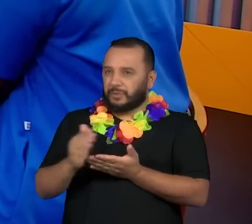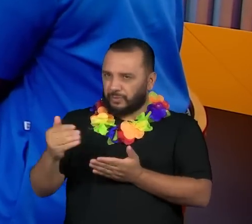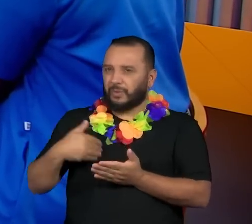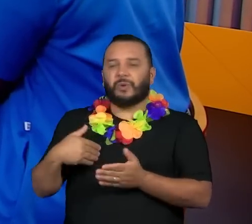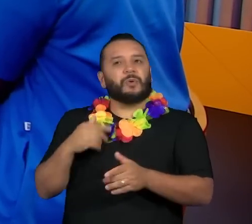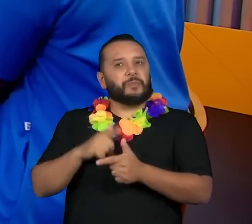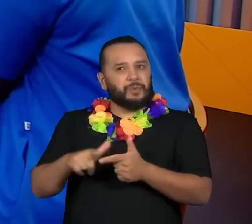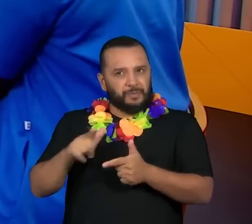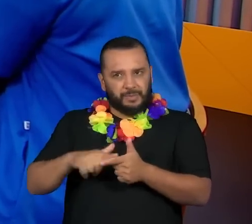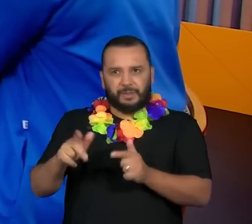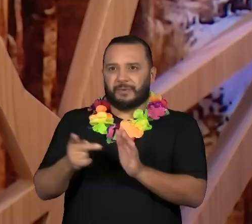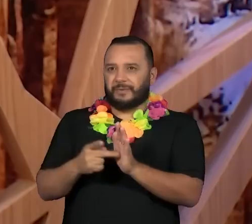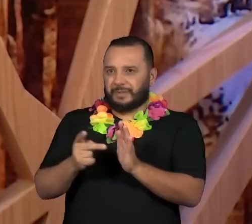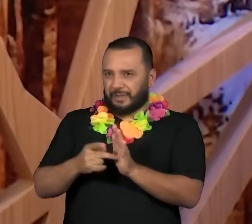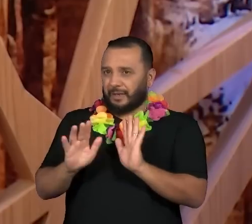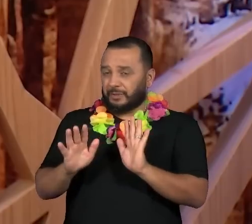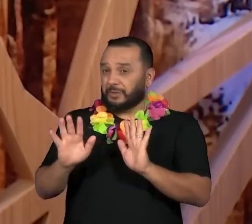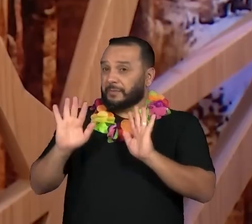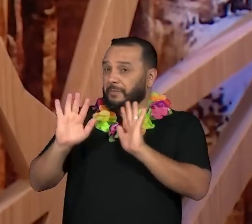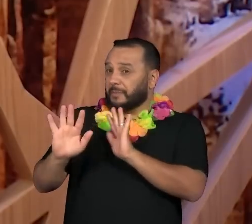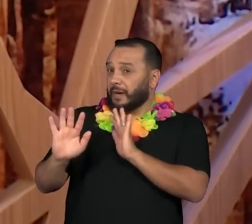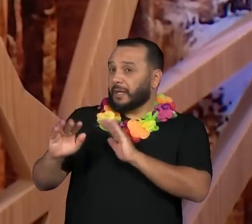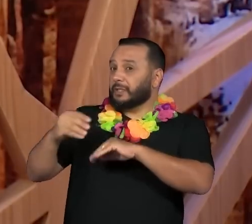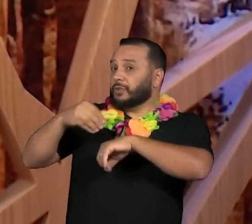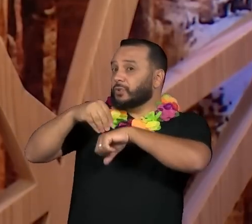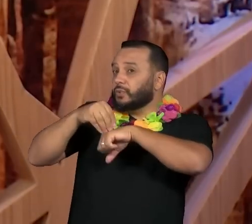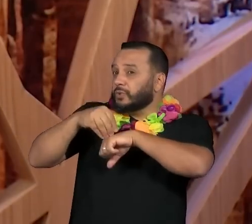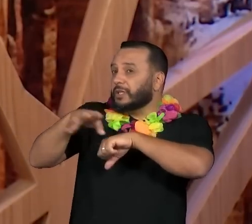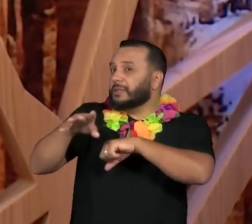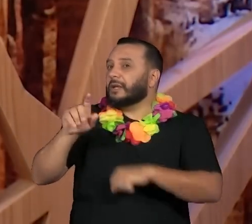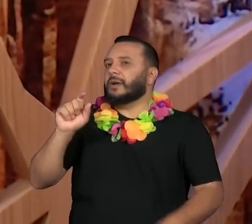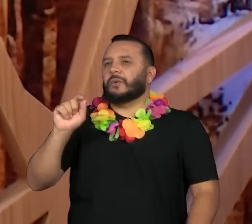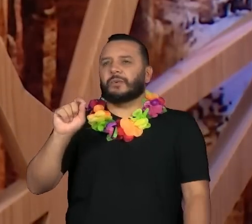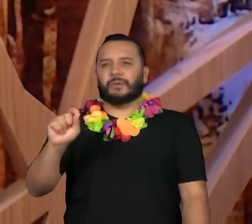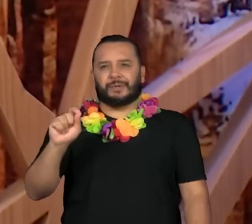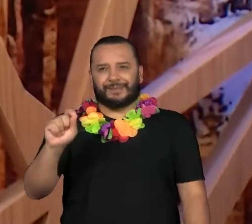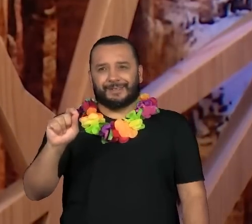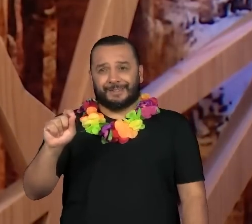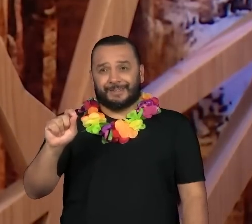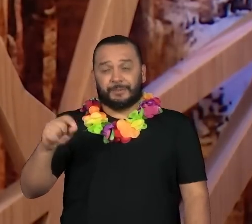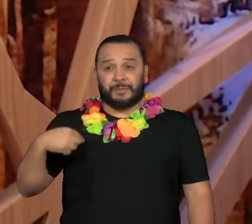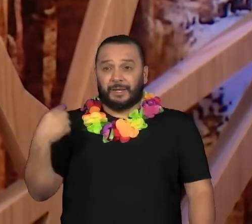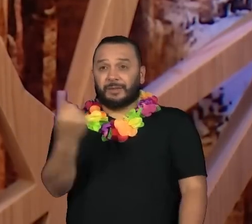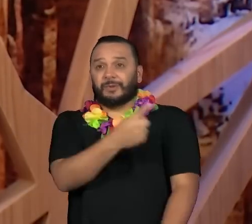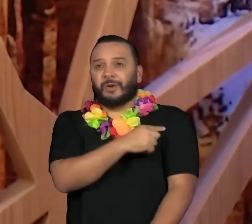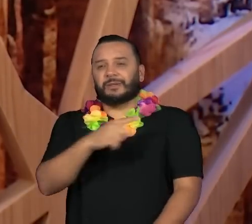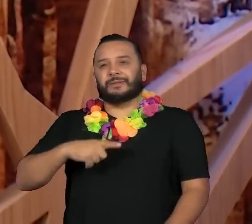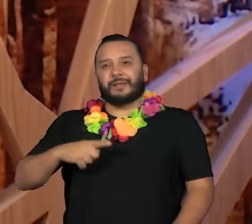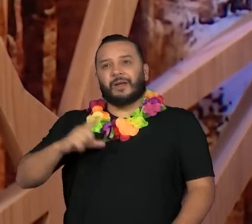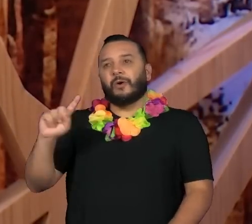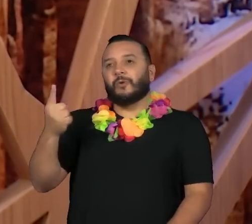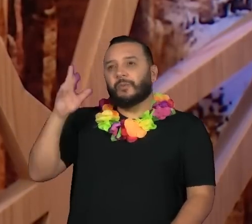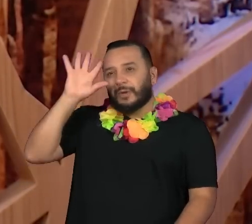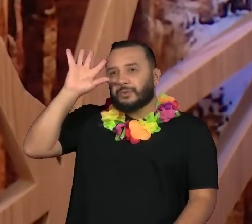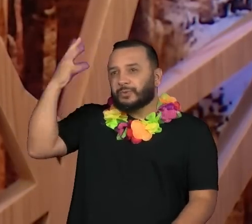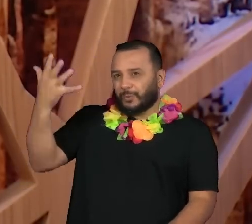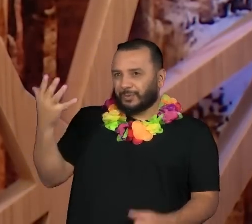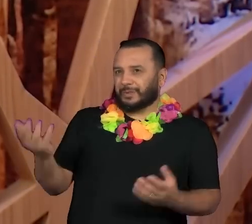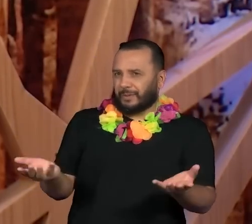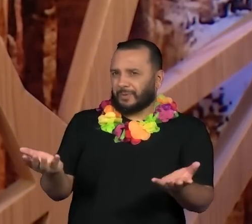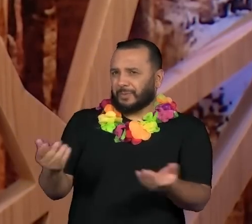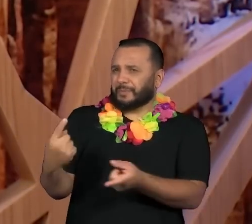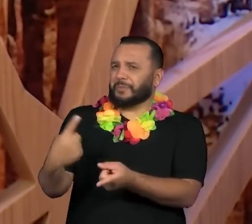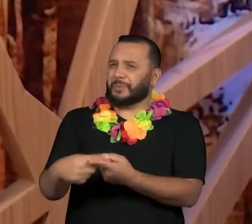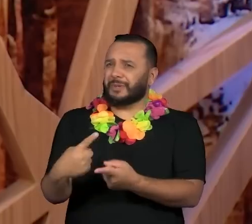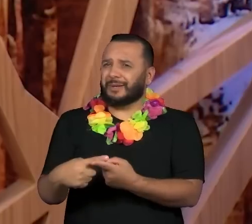Então, na verdade, a sugestão da Liga foi para que a gente tivesse uma solução de público, porque